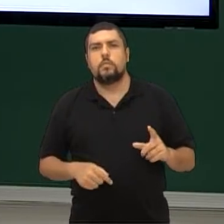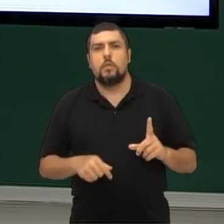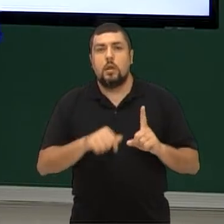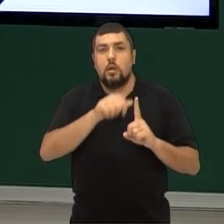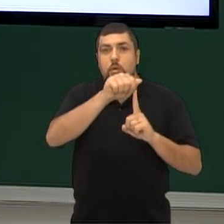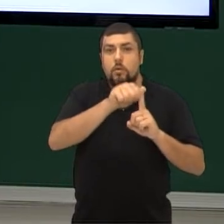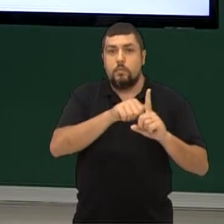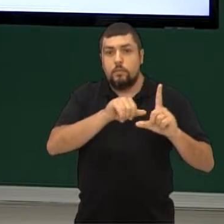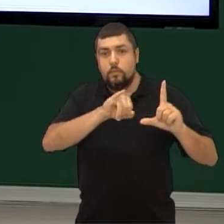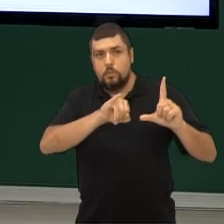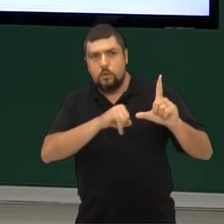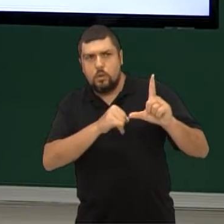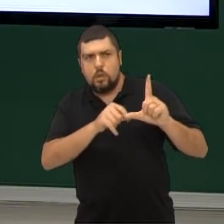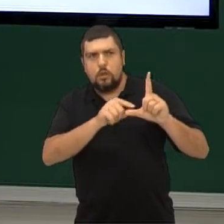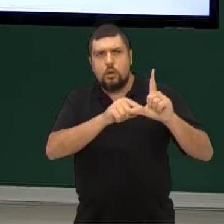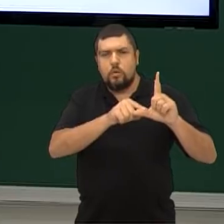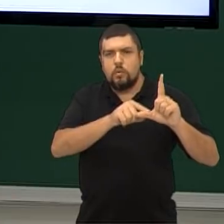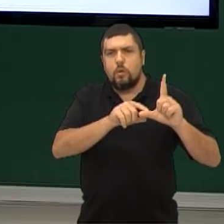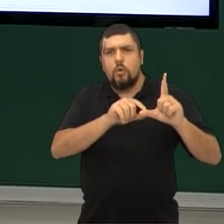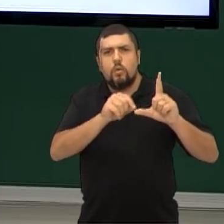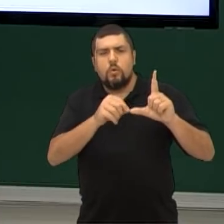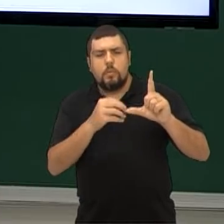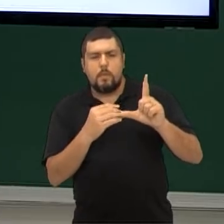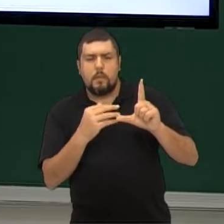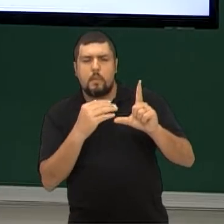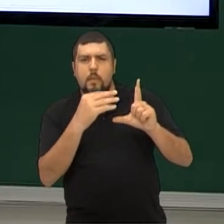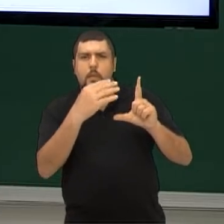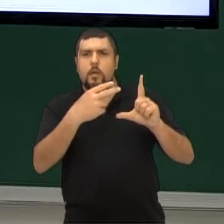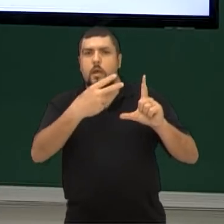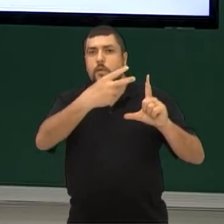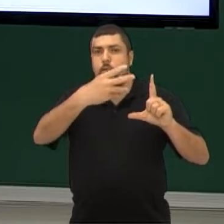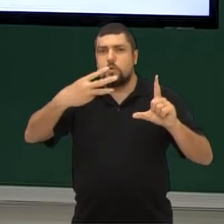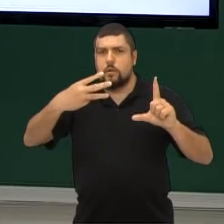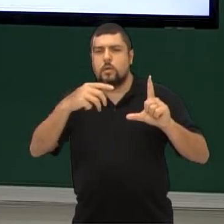na vertical, vamos chegar até o 23,